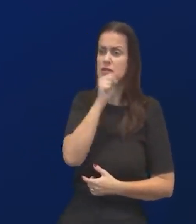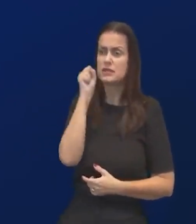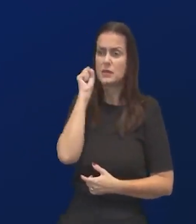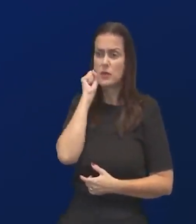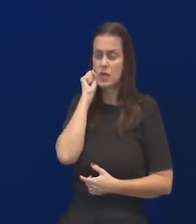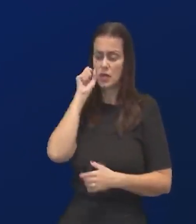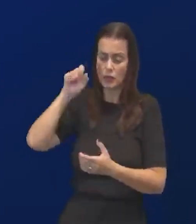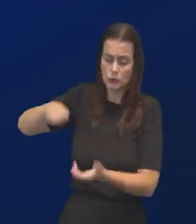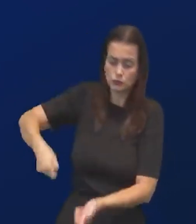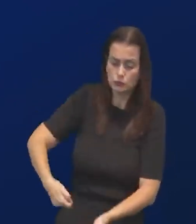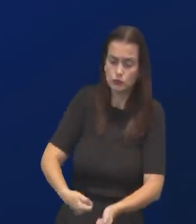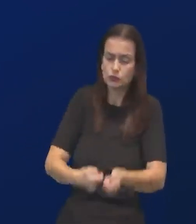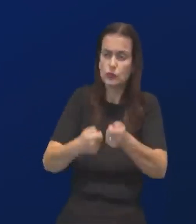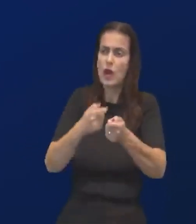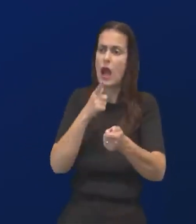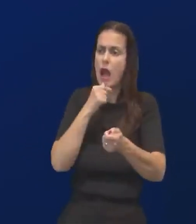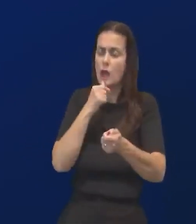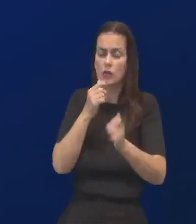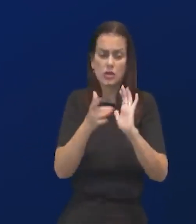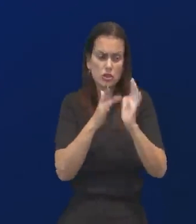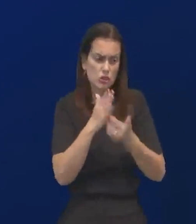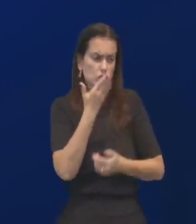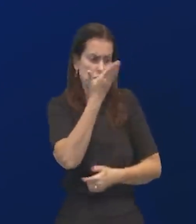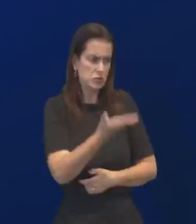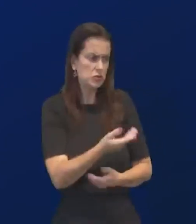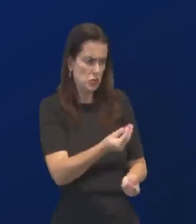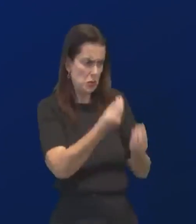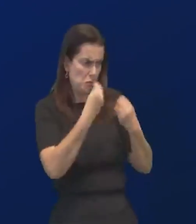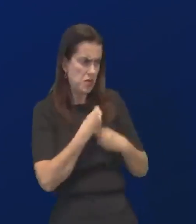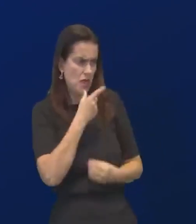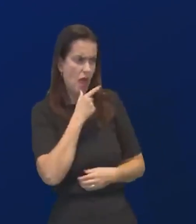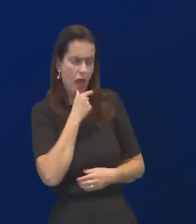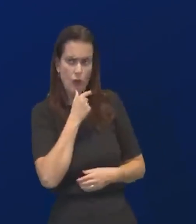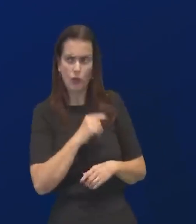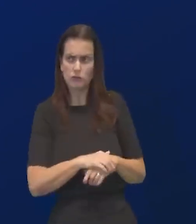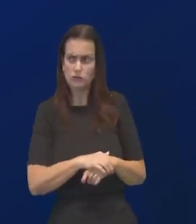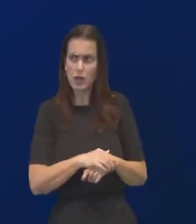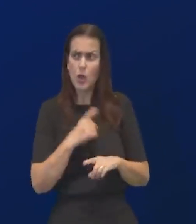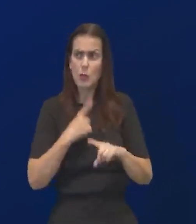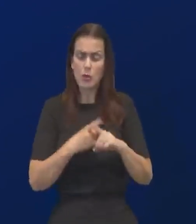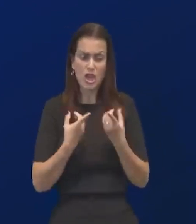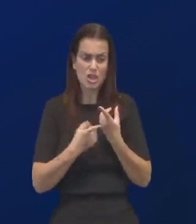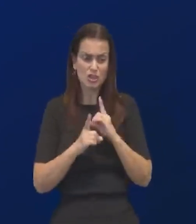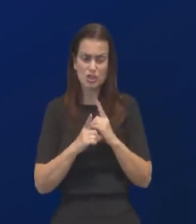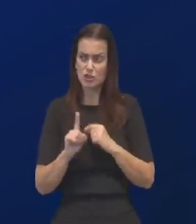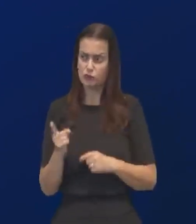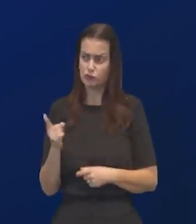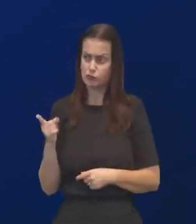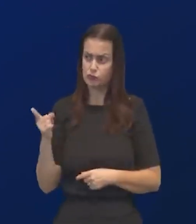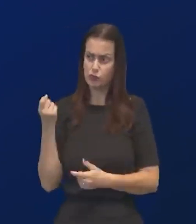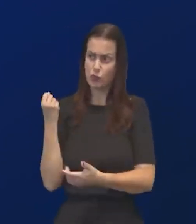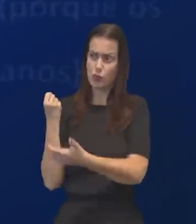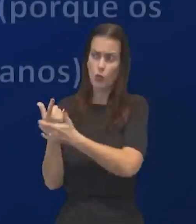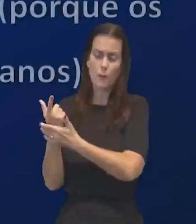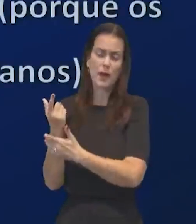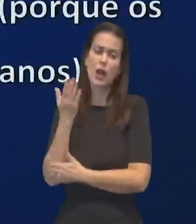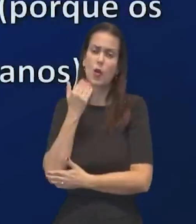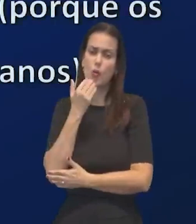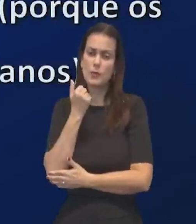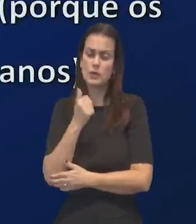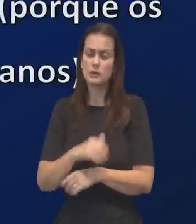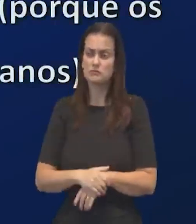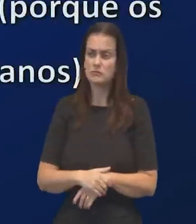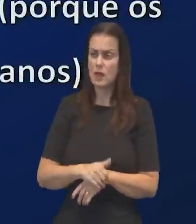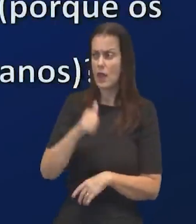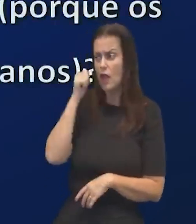água. Disse-lhe Jesus: dá-me de beber. Pois seus discípulos tinham ido à cidade comprar comida. Disse-lhe